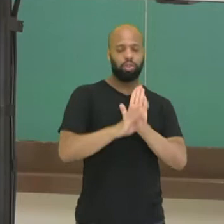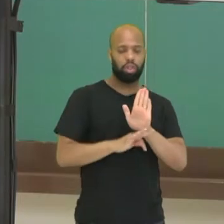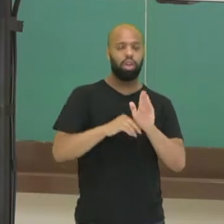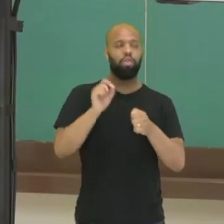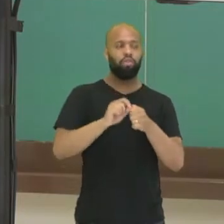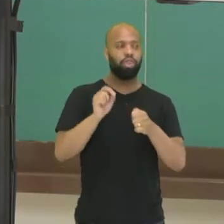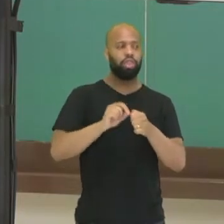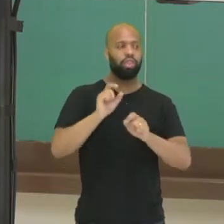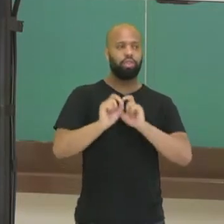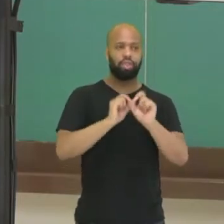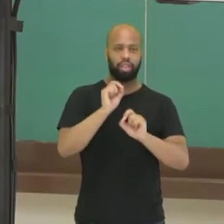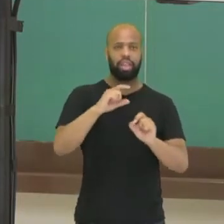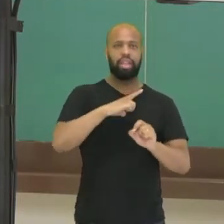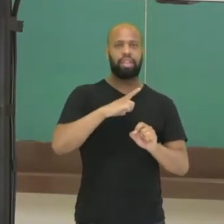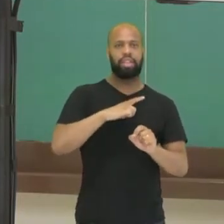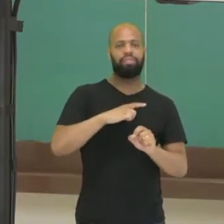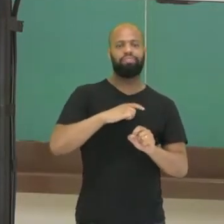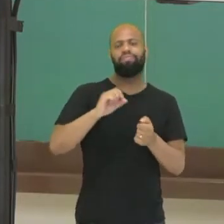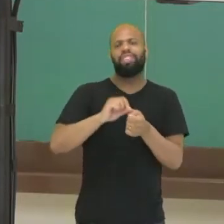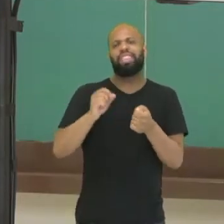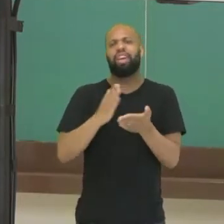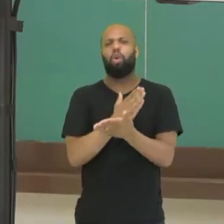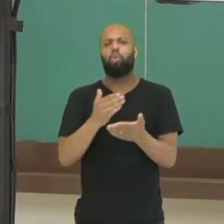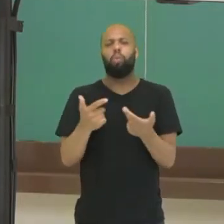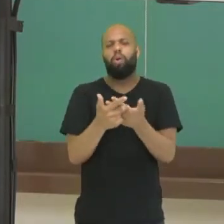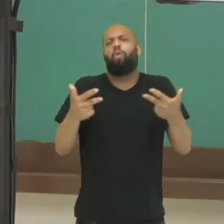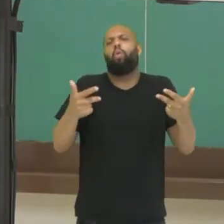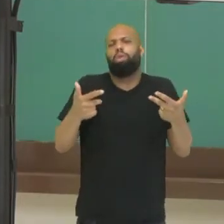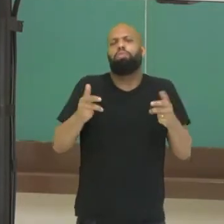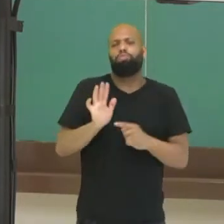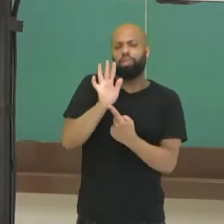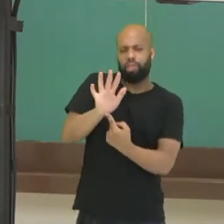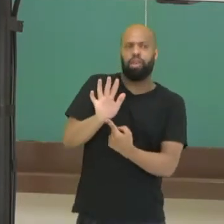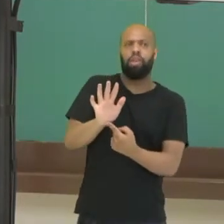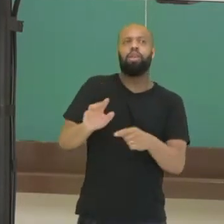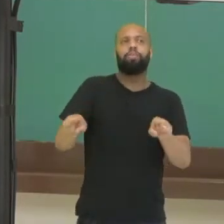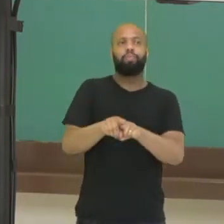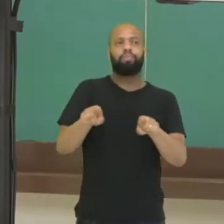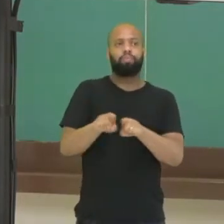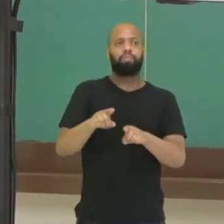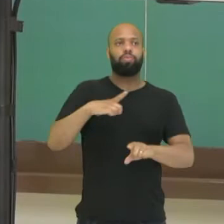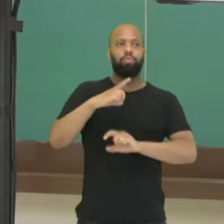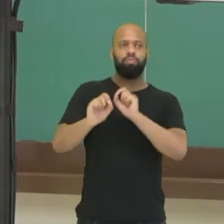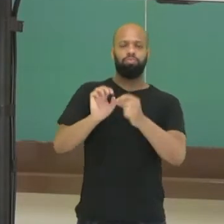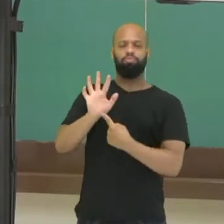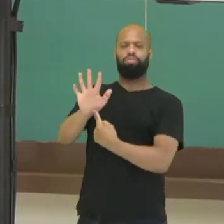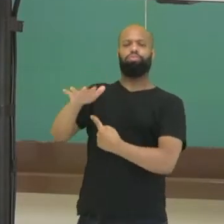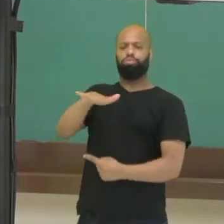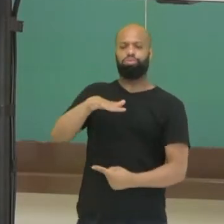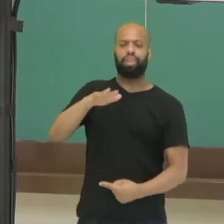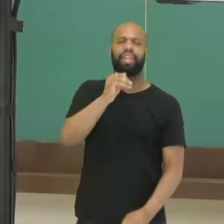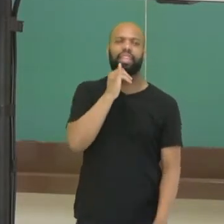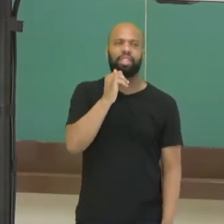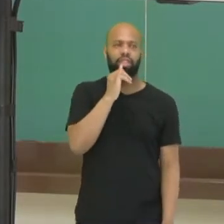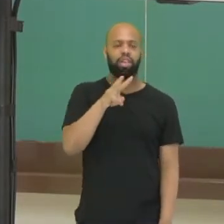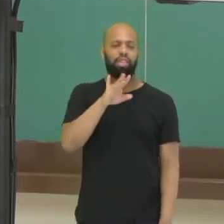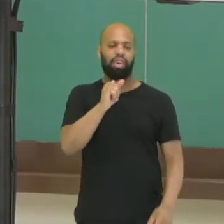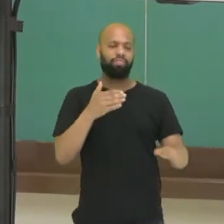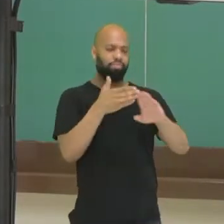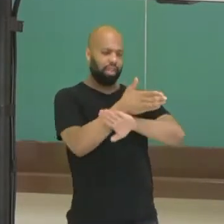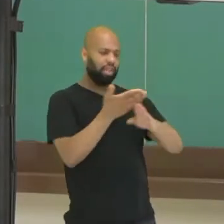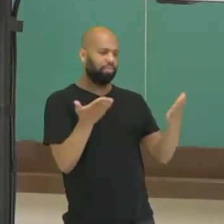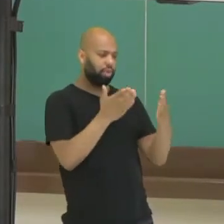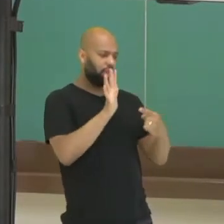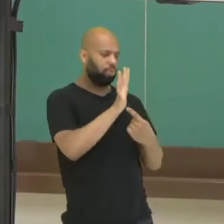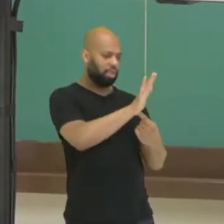uma improvisação, uma cena, né? Ou também a partir de cenas, né? Combina, a gente vai entrar em cena, vai